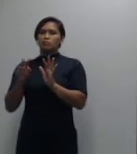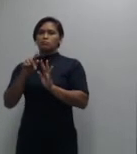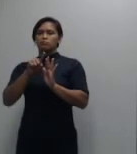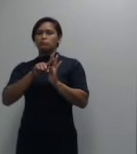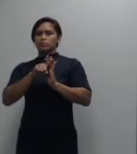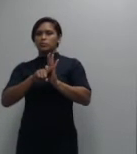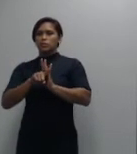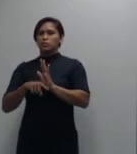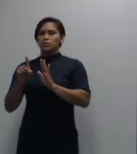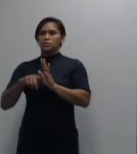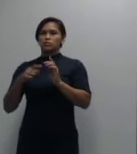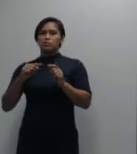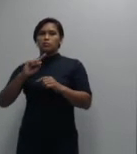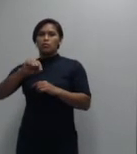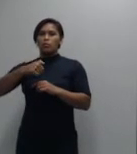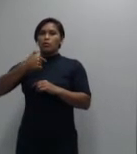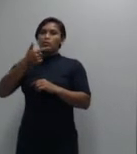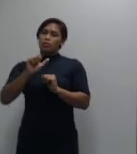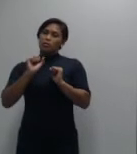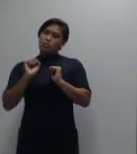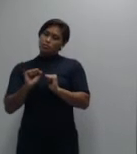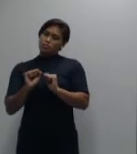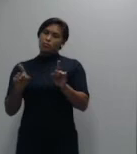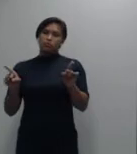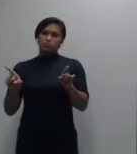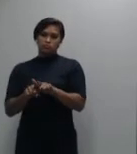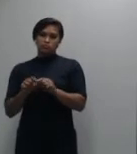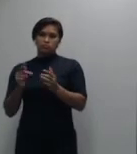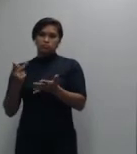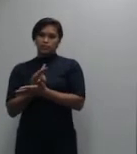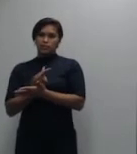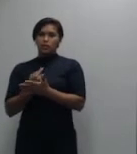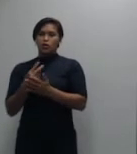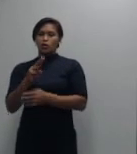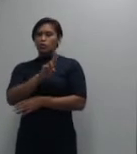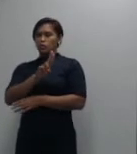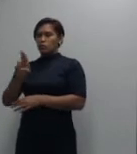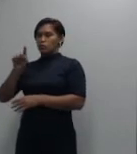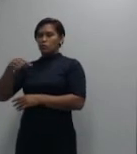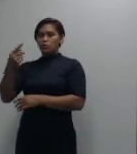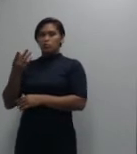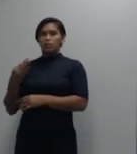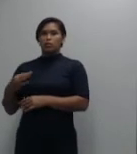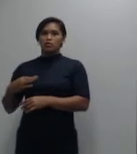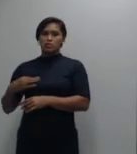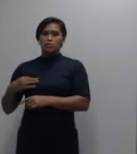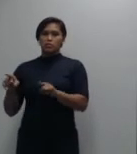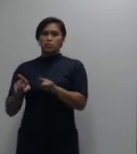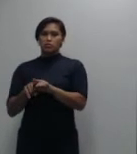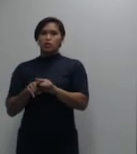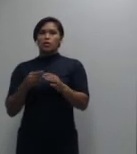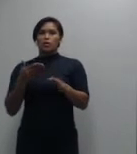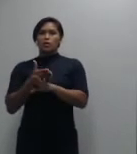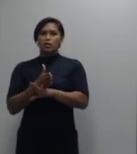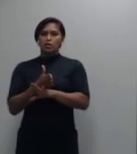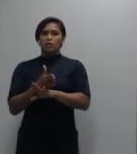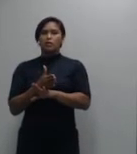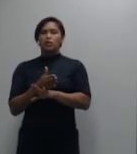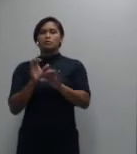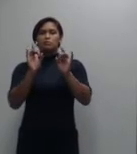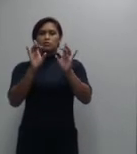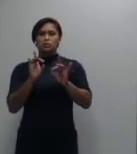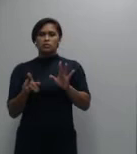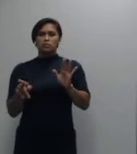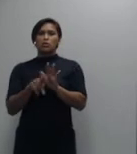para posteriormente e consequentemente a sua nomeação por outro lado tem crédito relativo à Espécie a